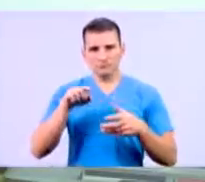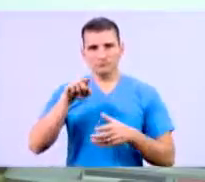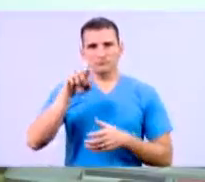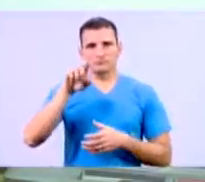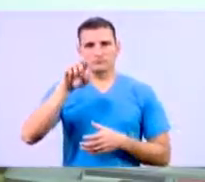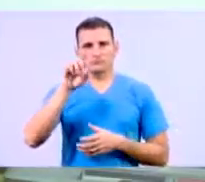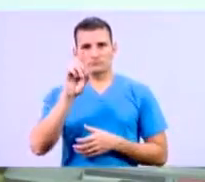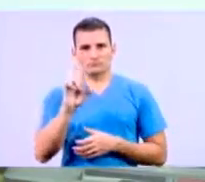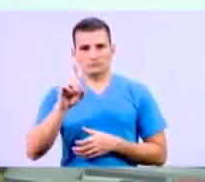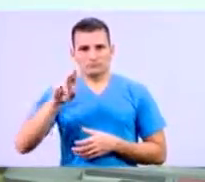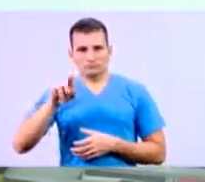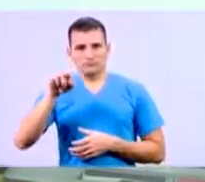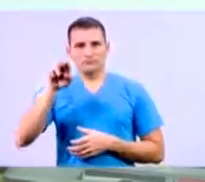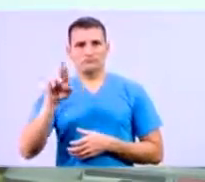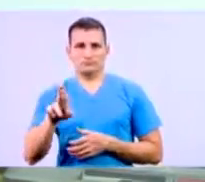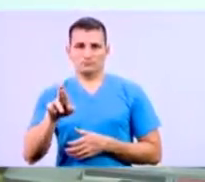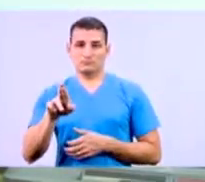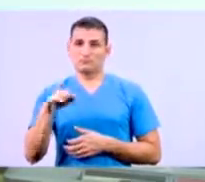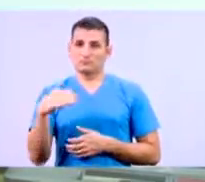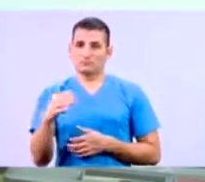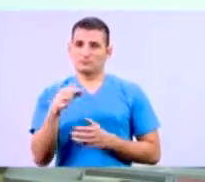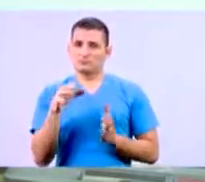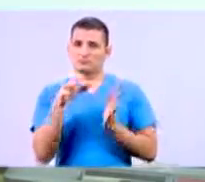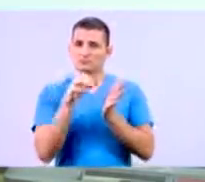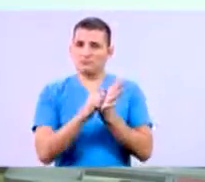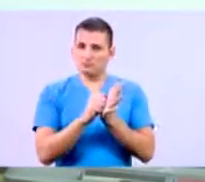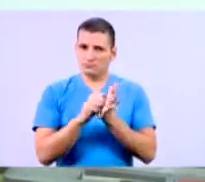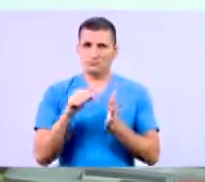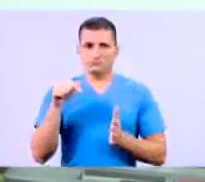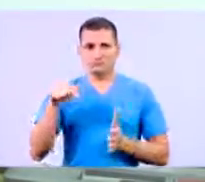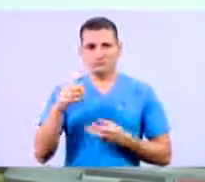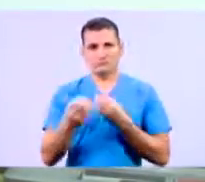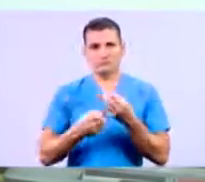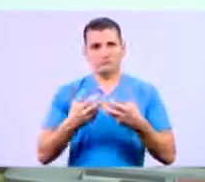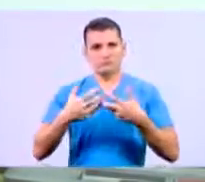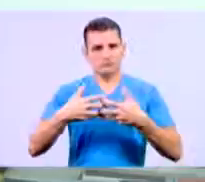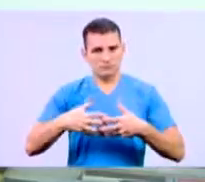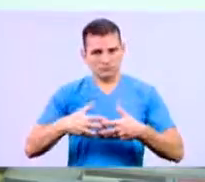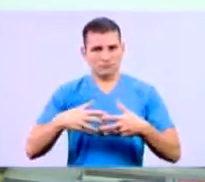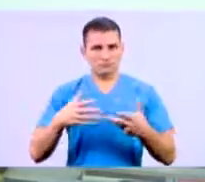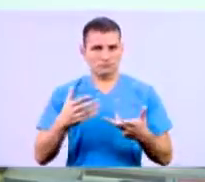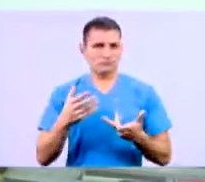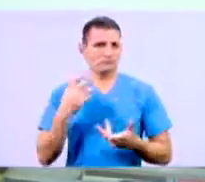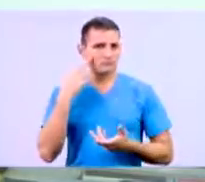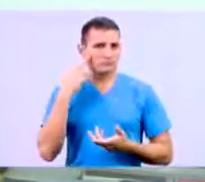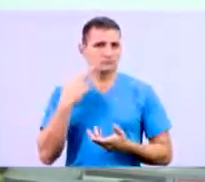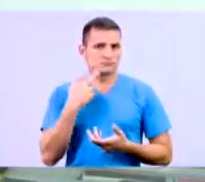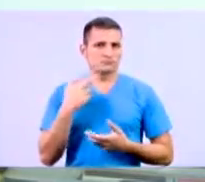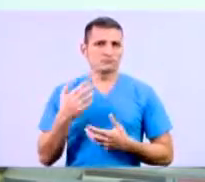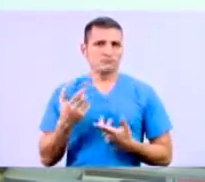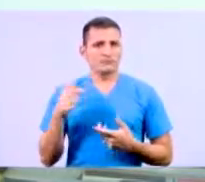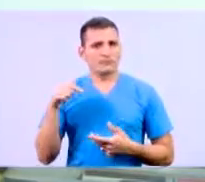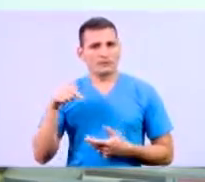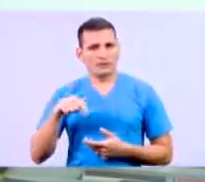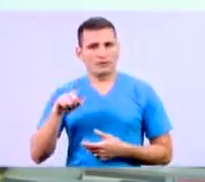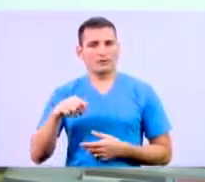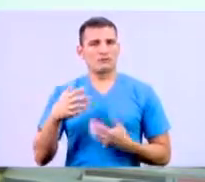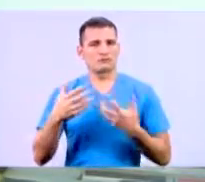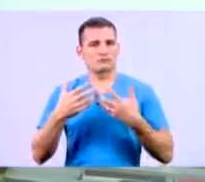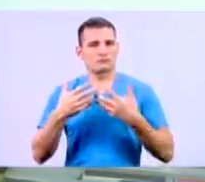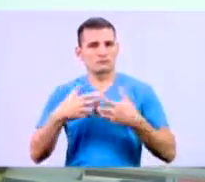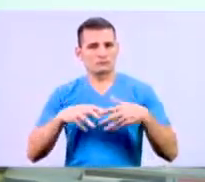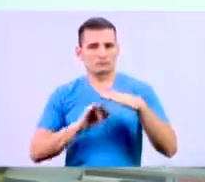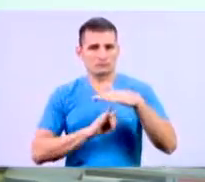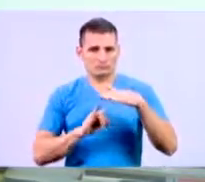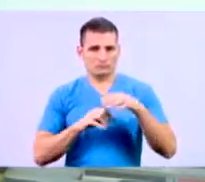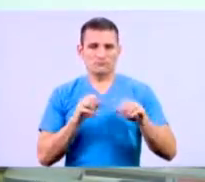ifro.edu.br, para a gente registrar, a gente como Instituto Federal de Rondônia, além da gente ser uma instituição de